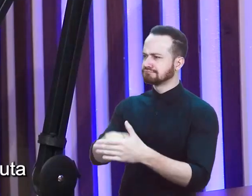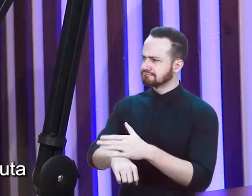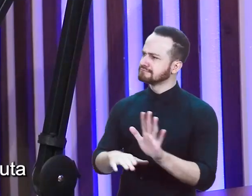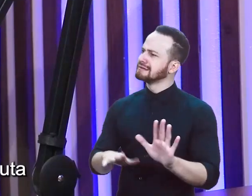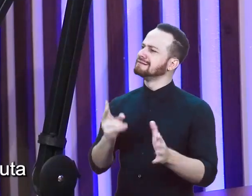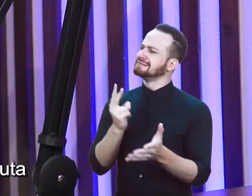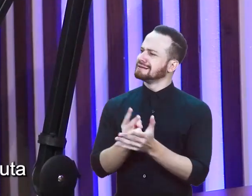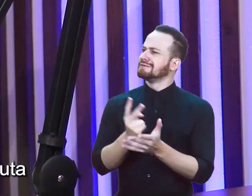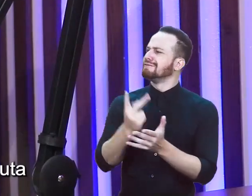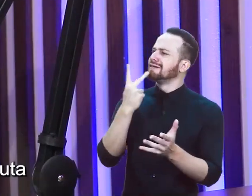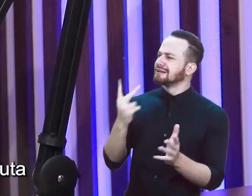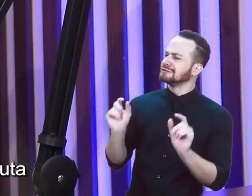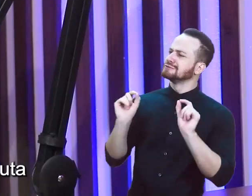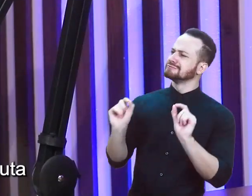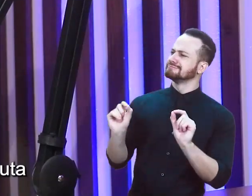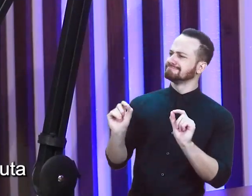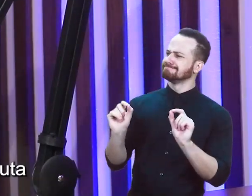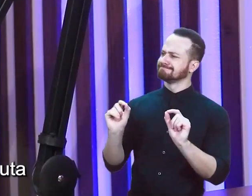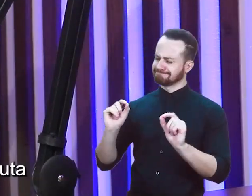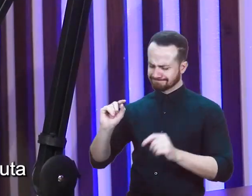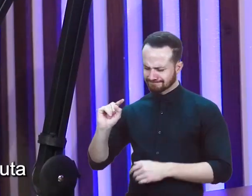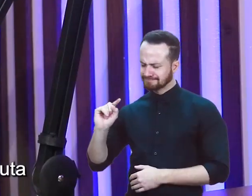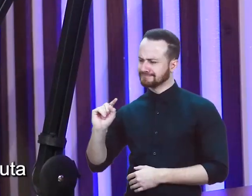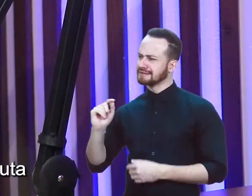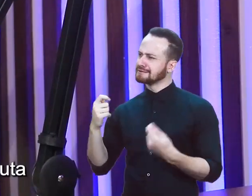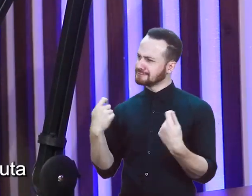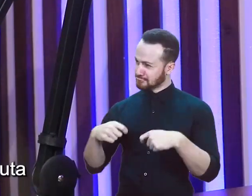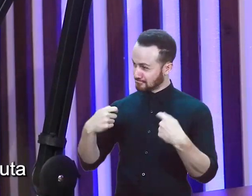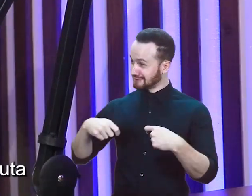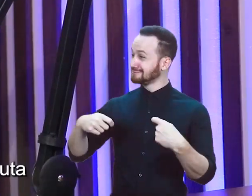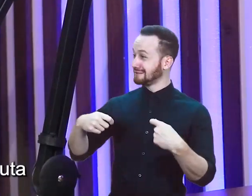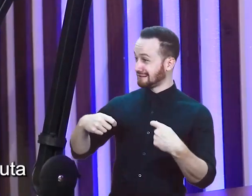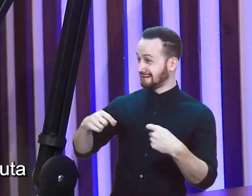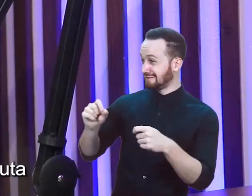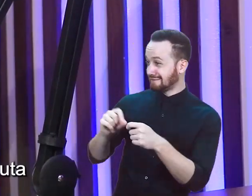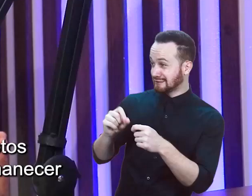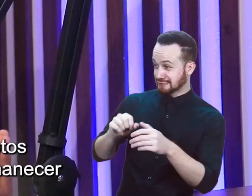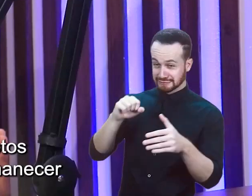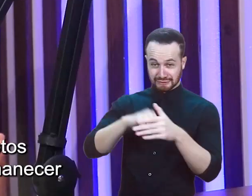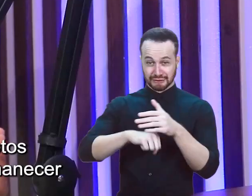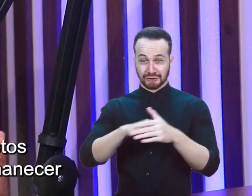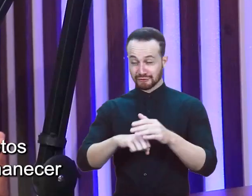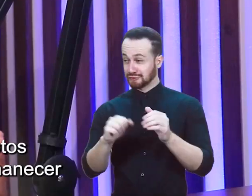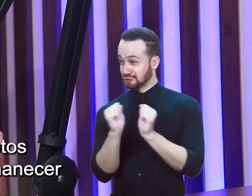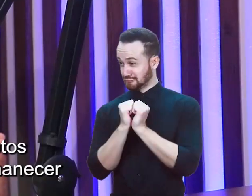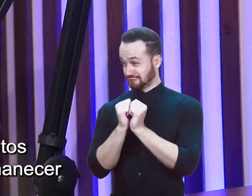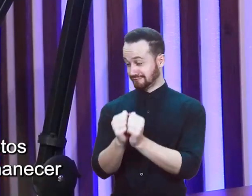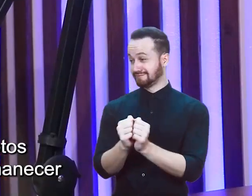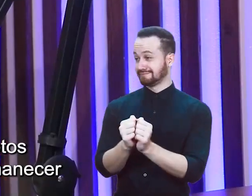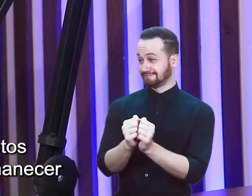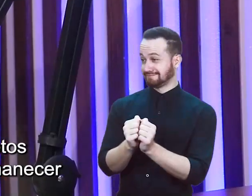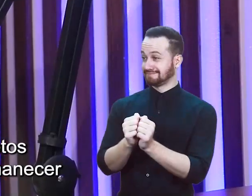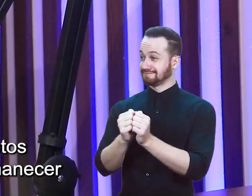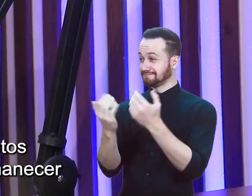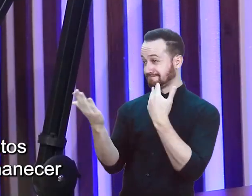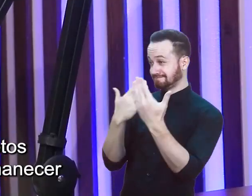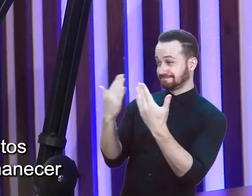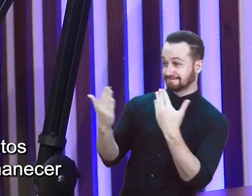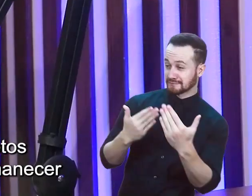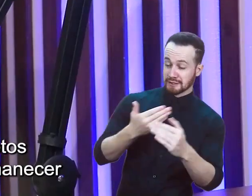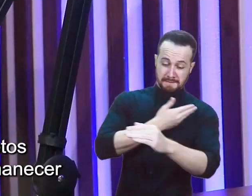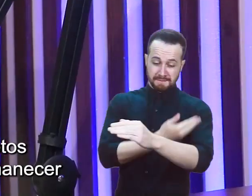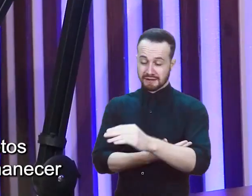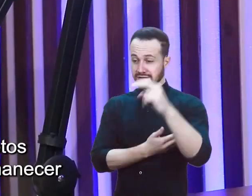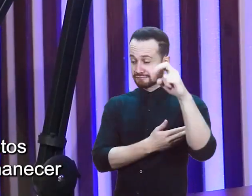eu sempre digo, se nós não fizermos a nossa luta juntos e juntas, dialogando pretos